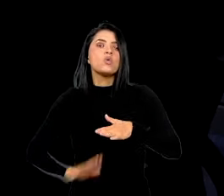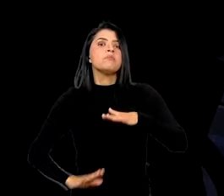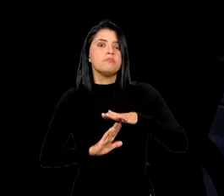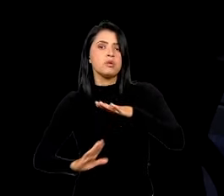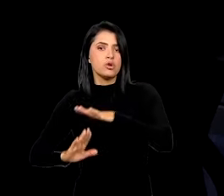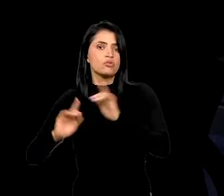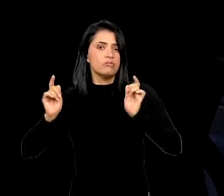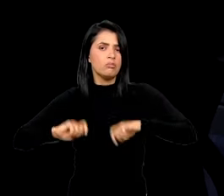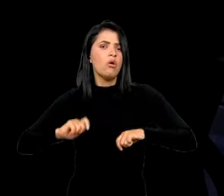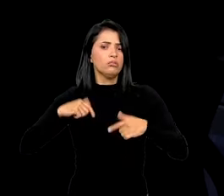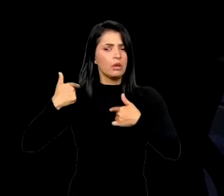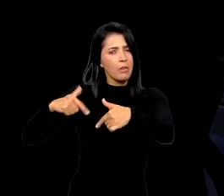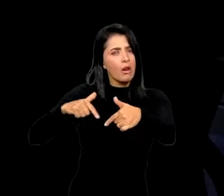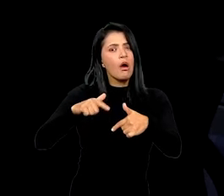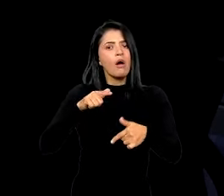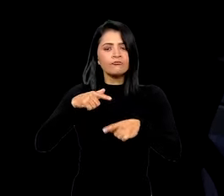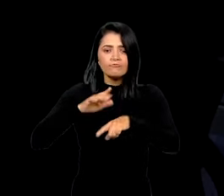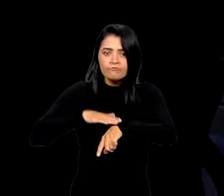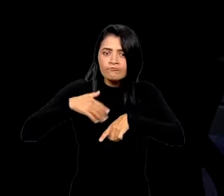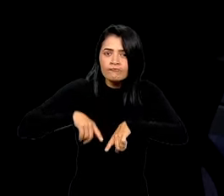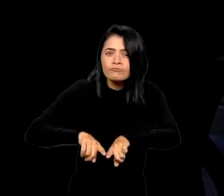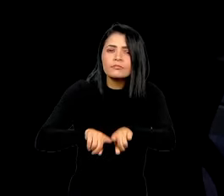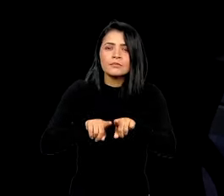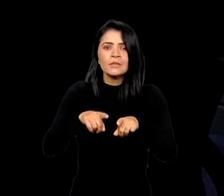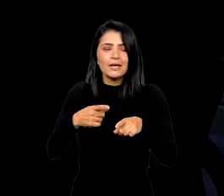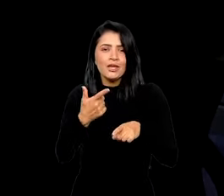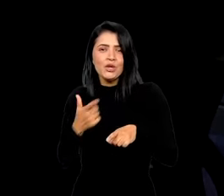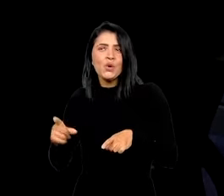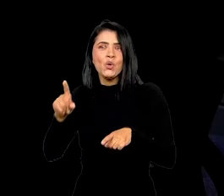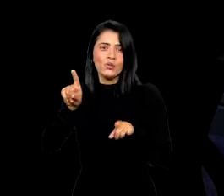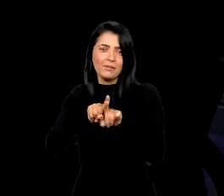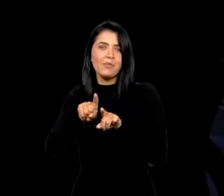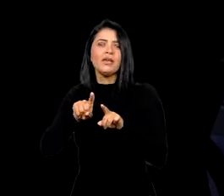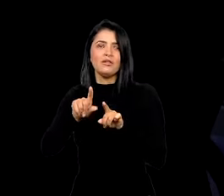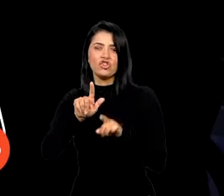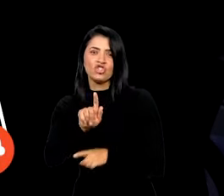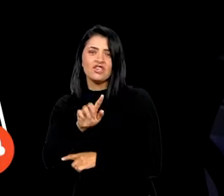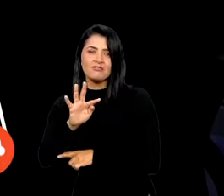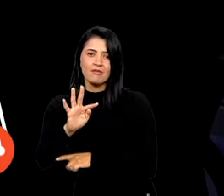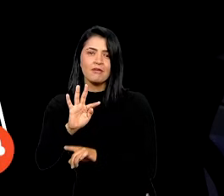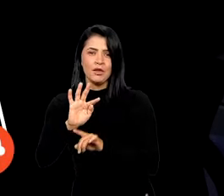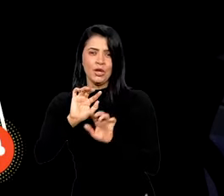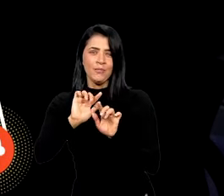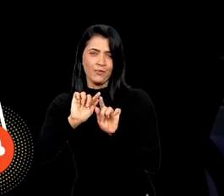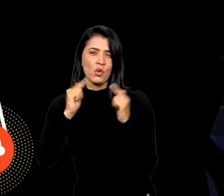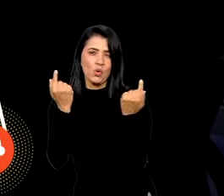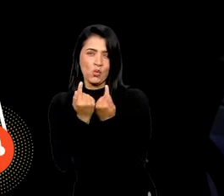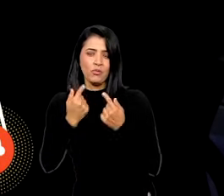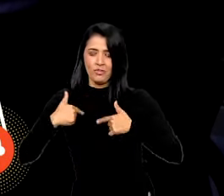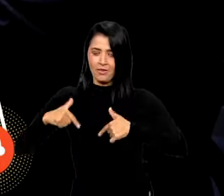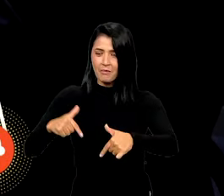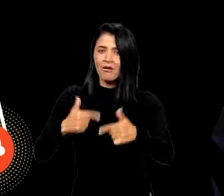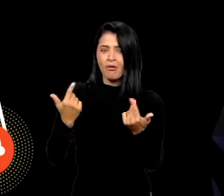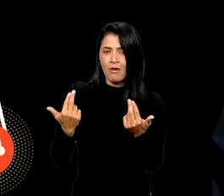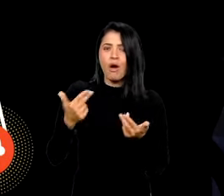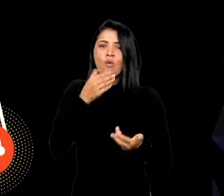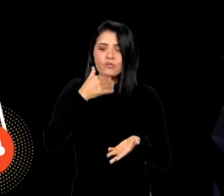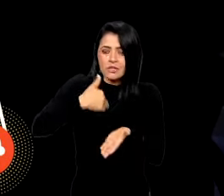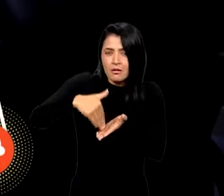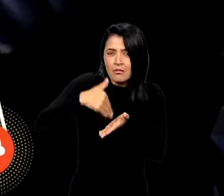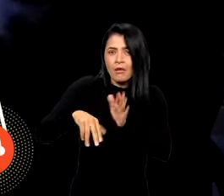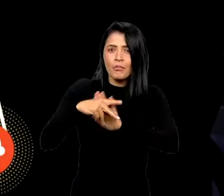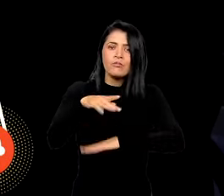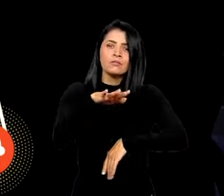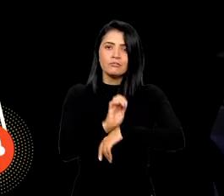atuar ao mesmo tempo, e também grupos de trabalho. Então, da mesma forma, os secretários de Estado realizaram